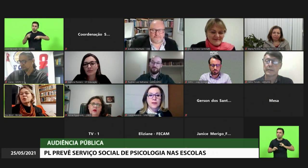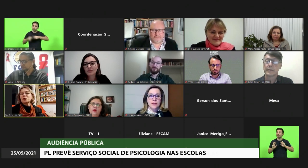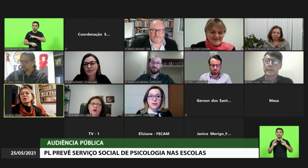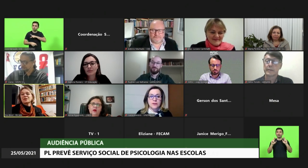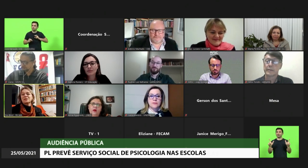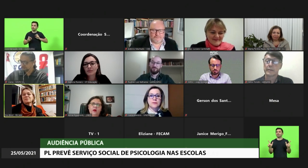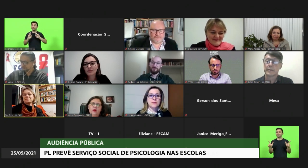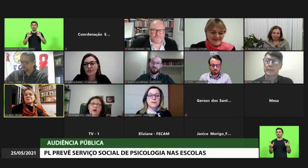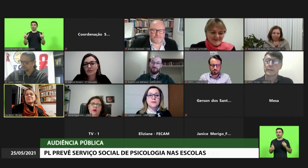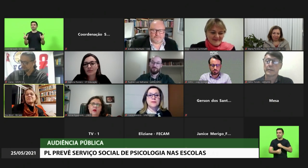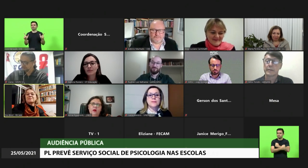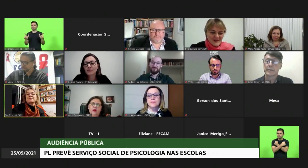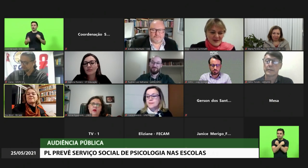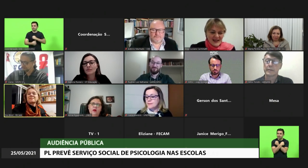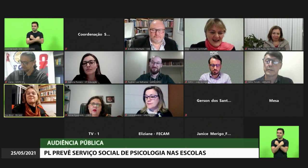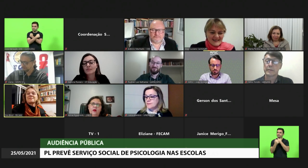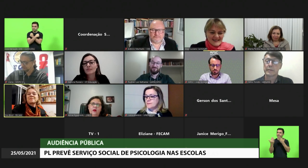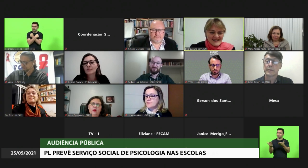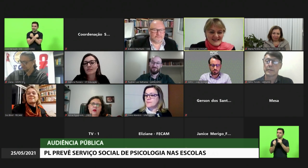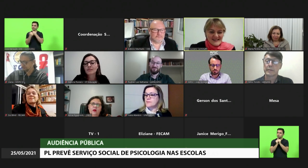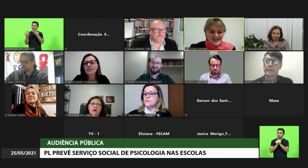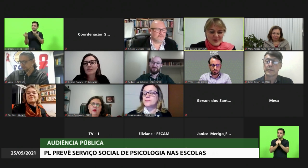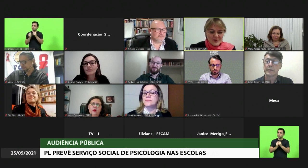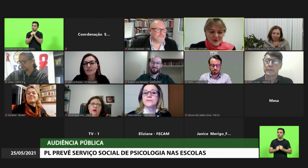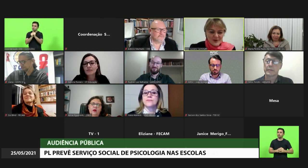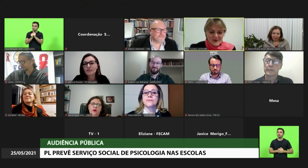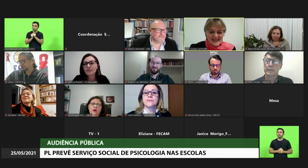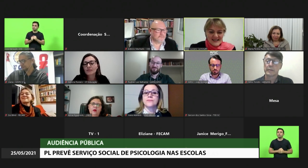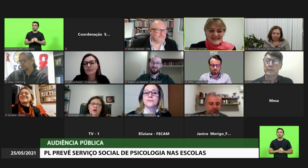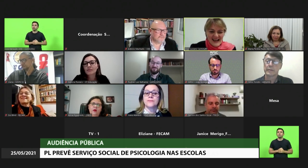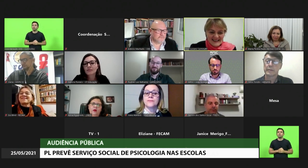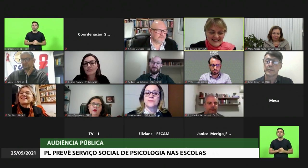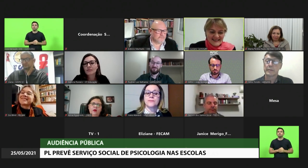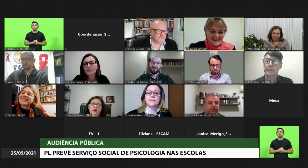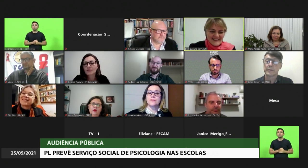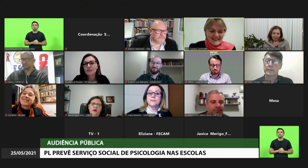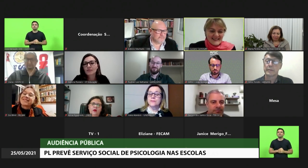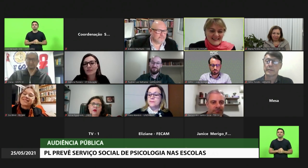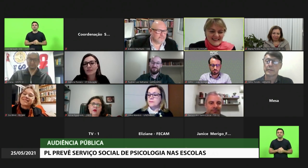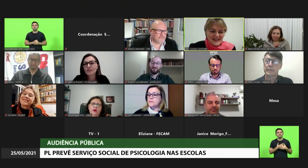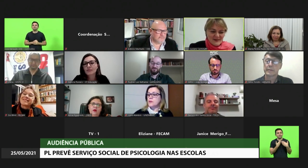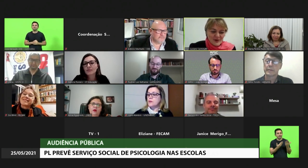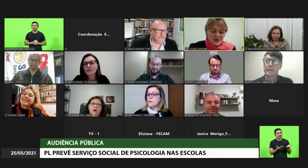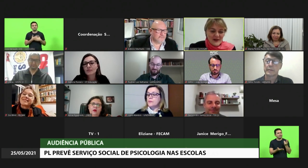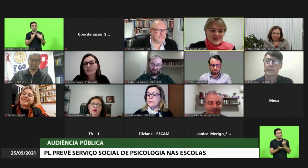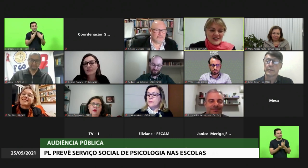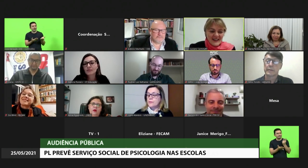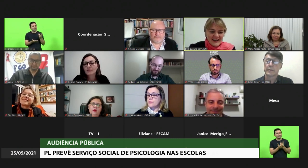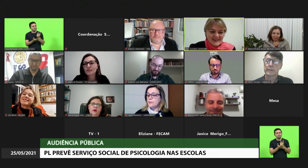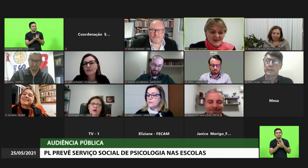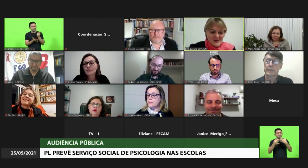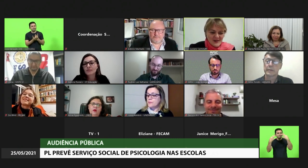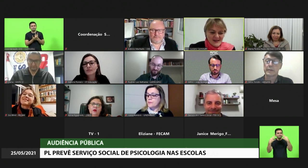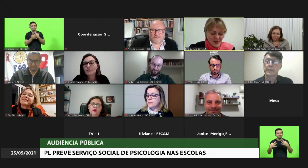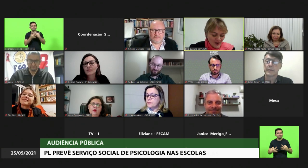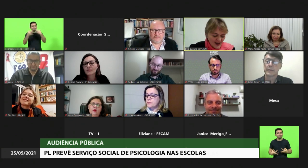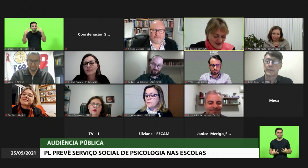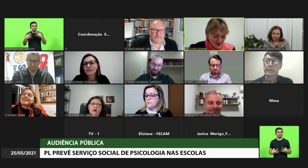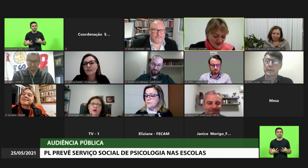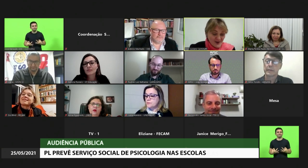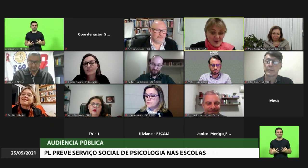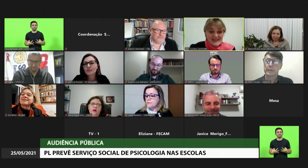e estamos juntas. Obrigada, Cici, sempre muito sensata. E muito pertinente nas